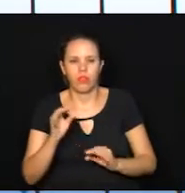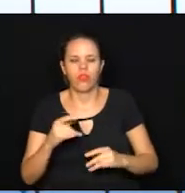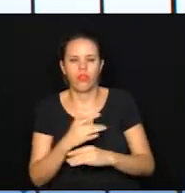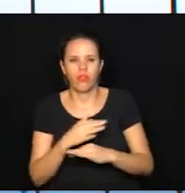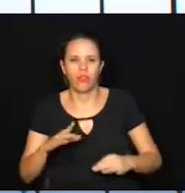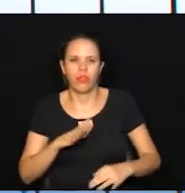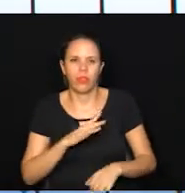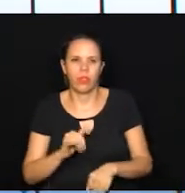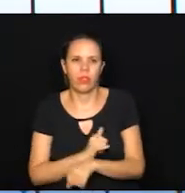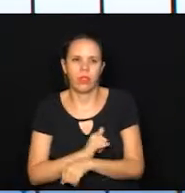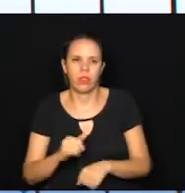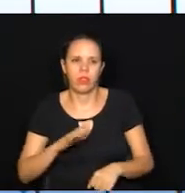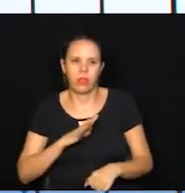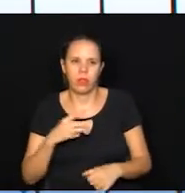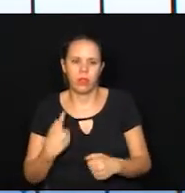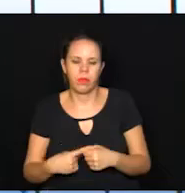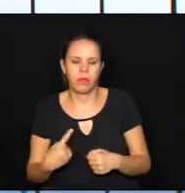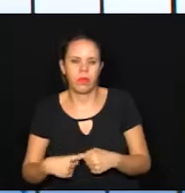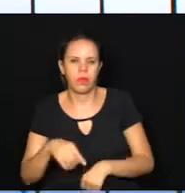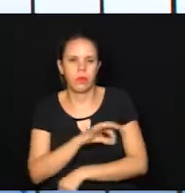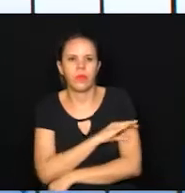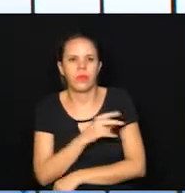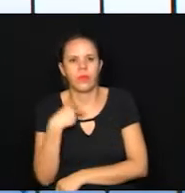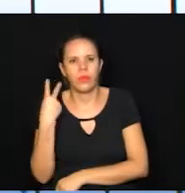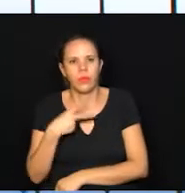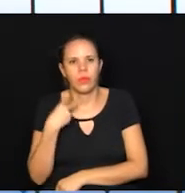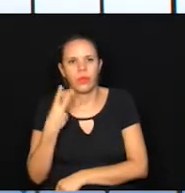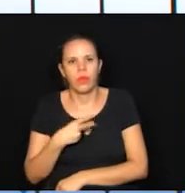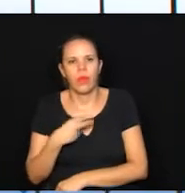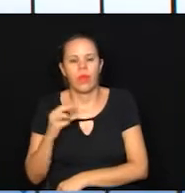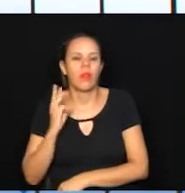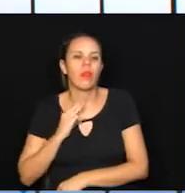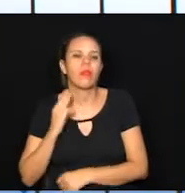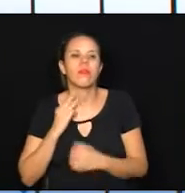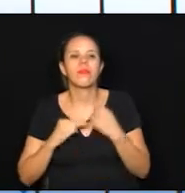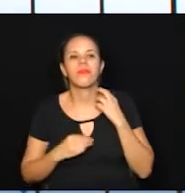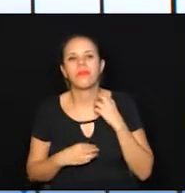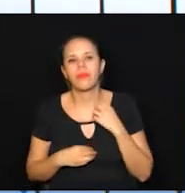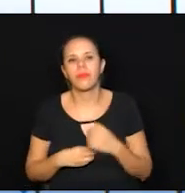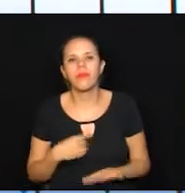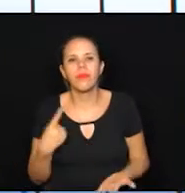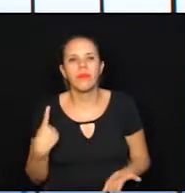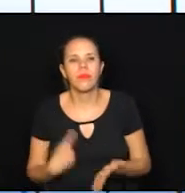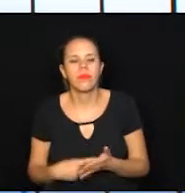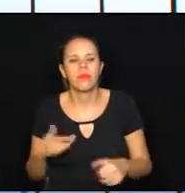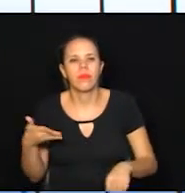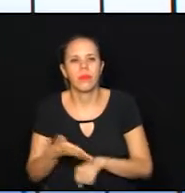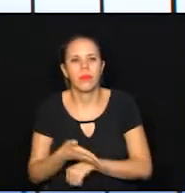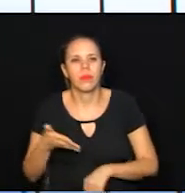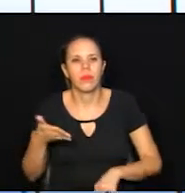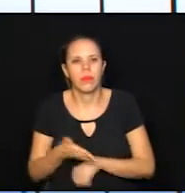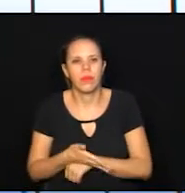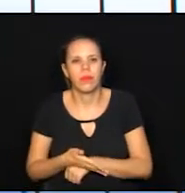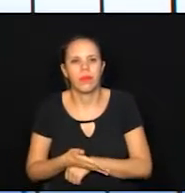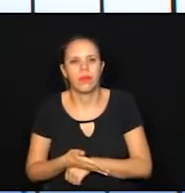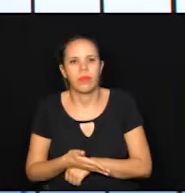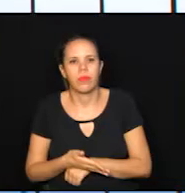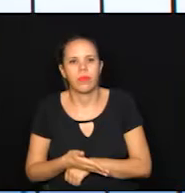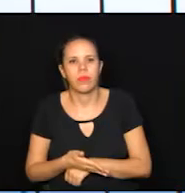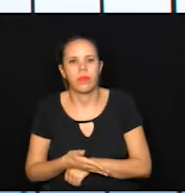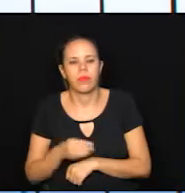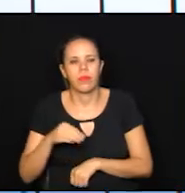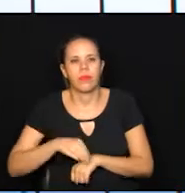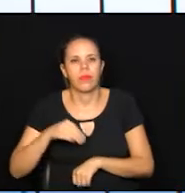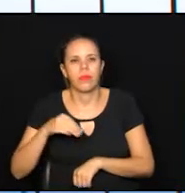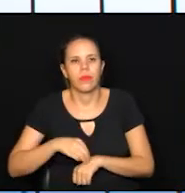do município. Ela é presidida pelo vereador Cecílio Santos e contou aí com a participação dos demais